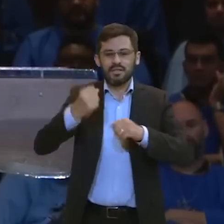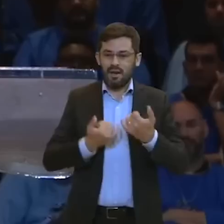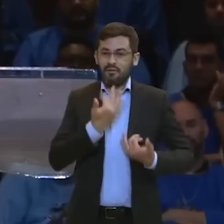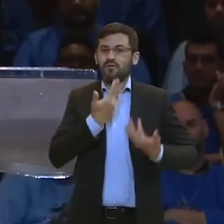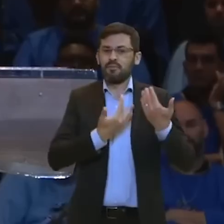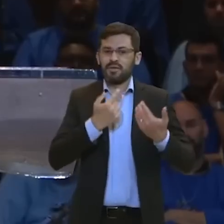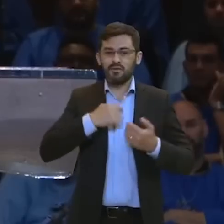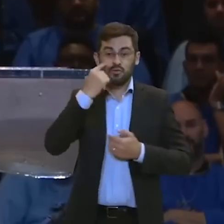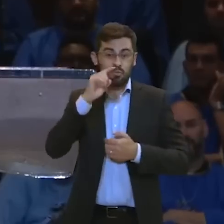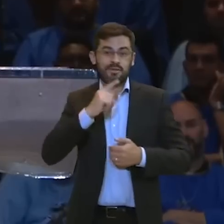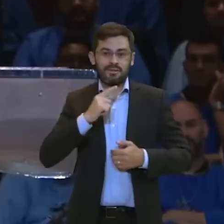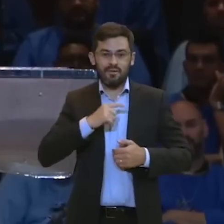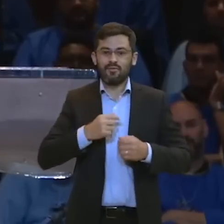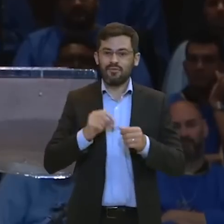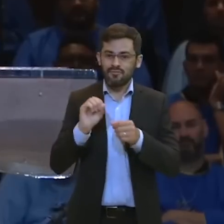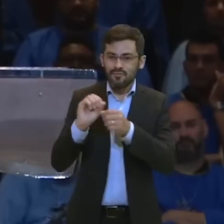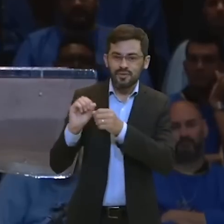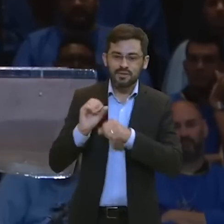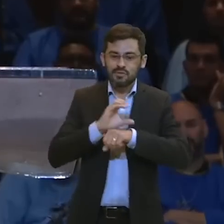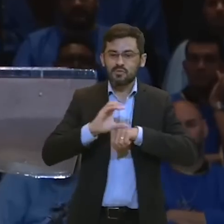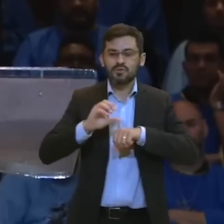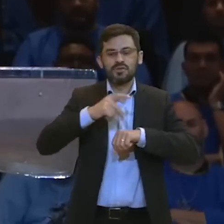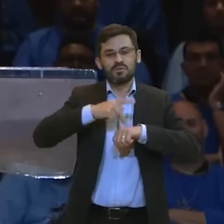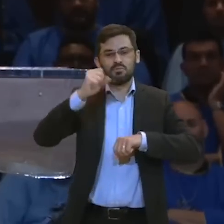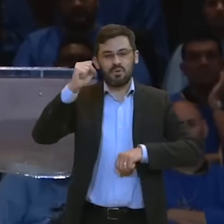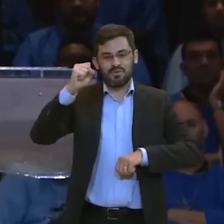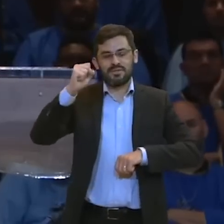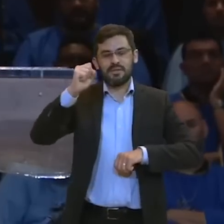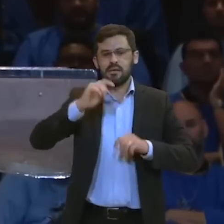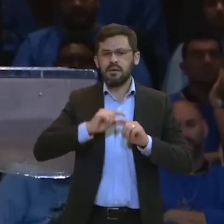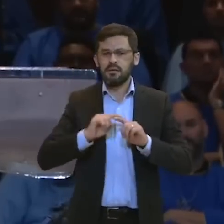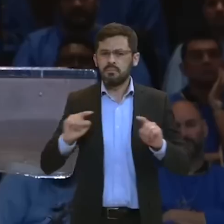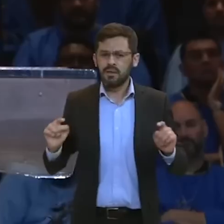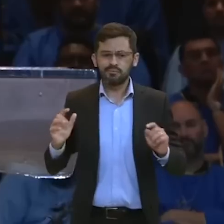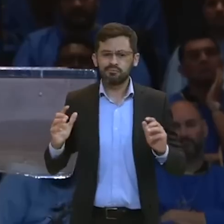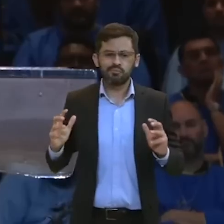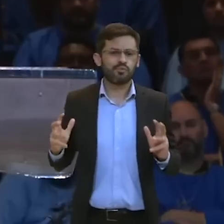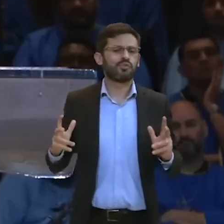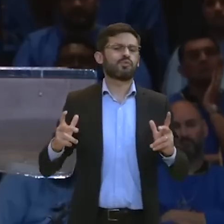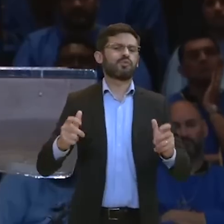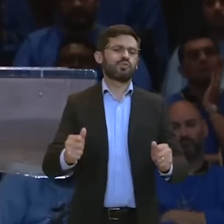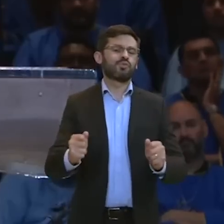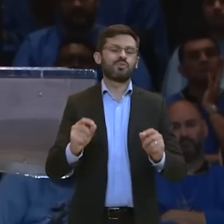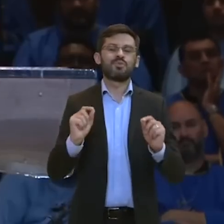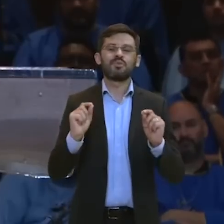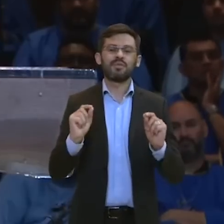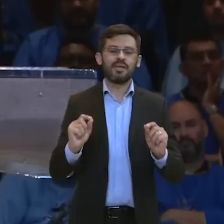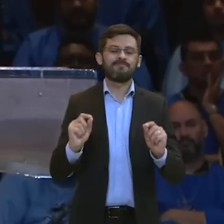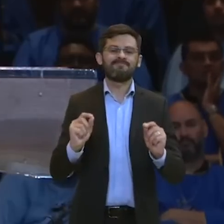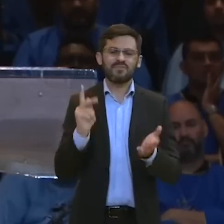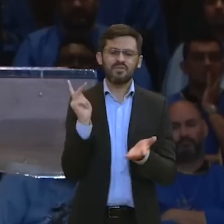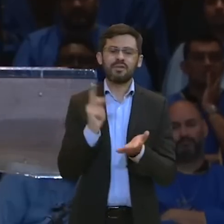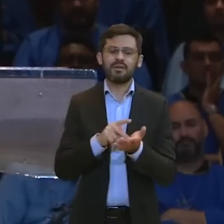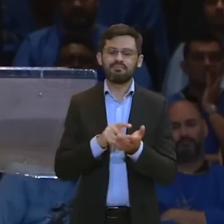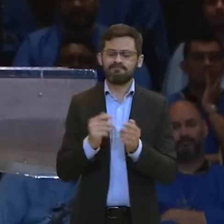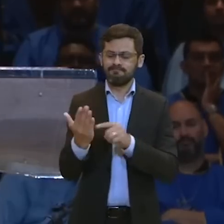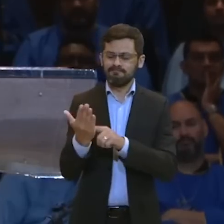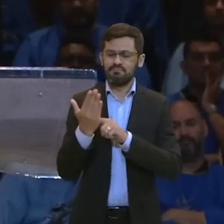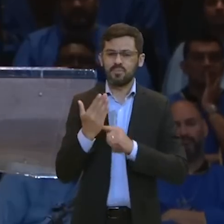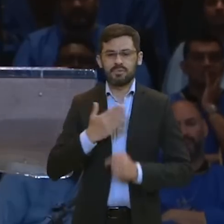que tinha aí e fui fazer. Mas aqui, tudo isso demonstra para